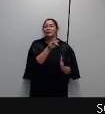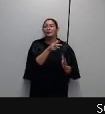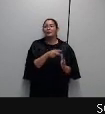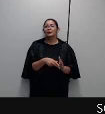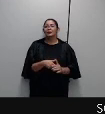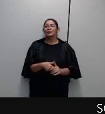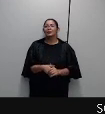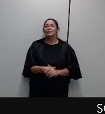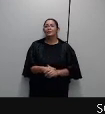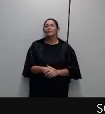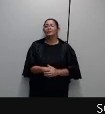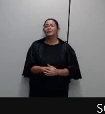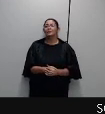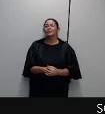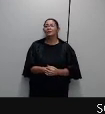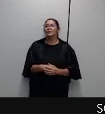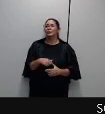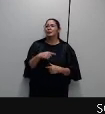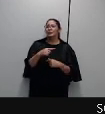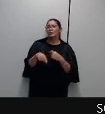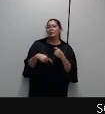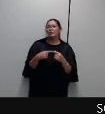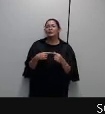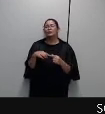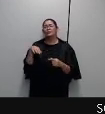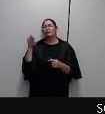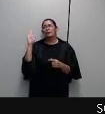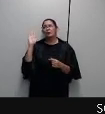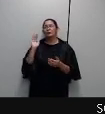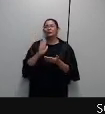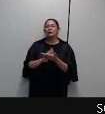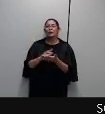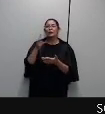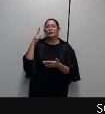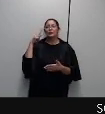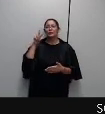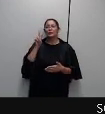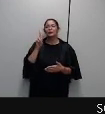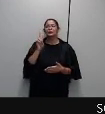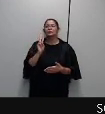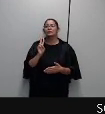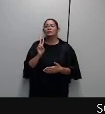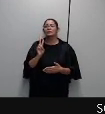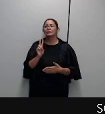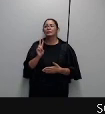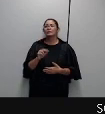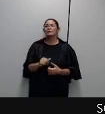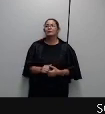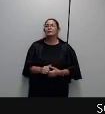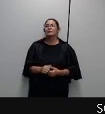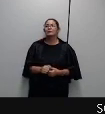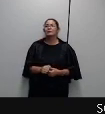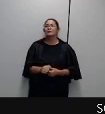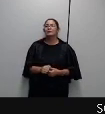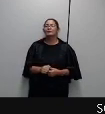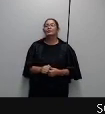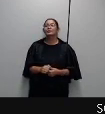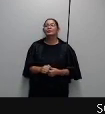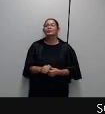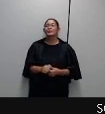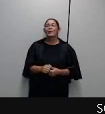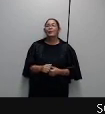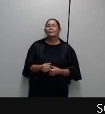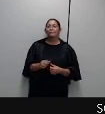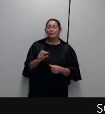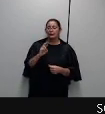relatoria mas como ovo e volta o visto então tá na lista do ministro Benedito então eles fizeram Zé porque eu estou indicando a do ministro Benedito Ok